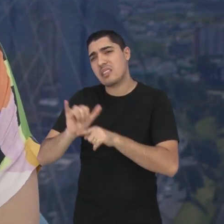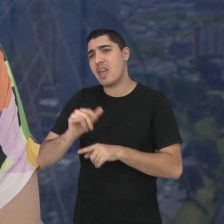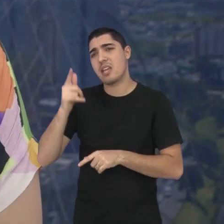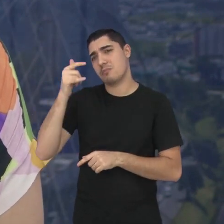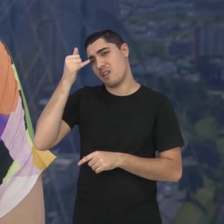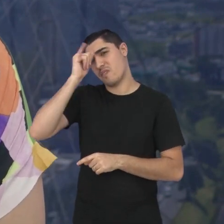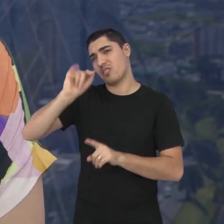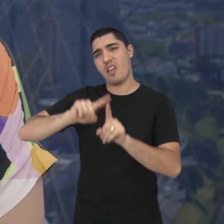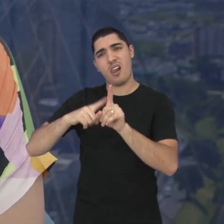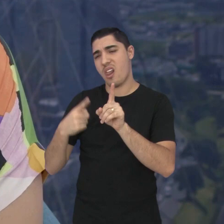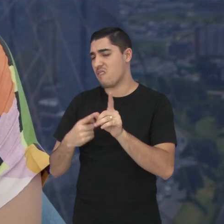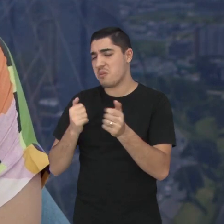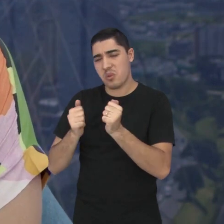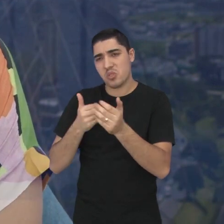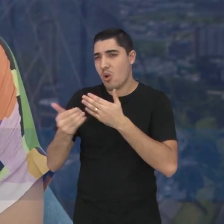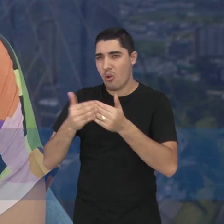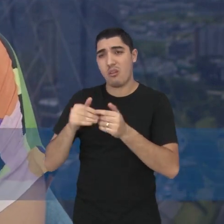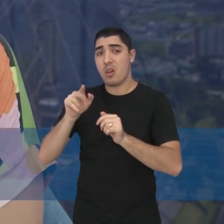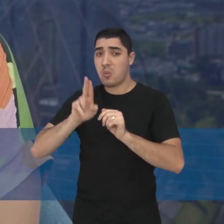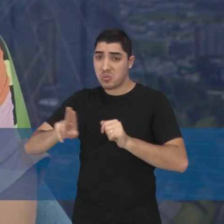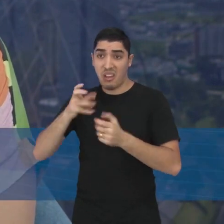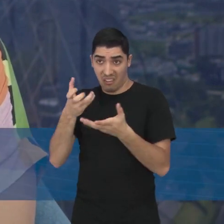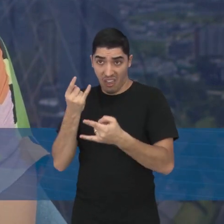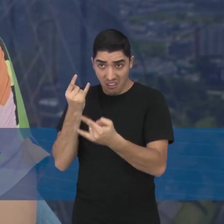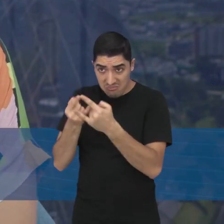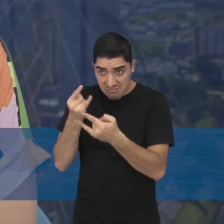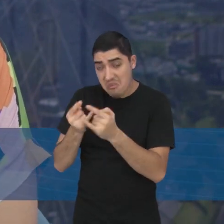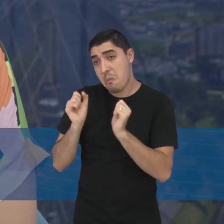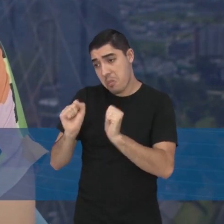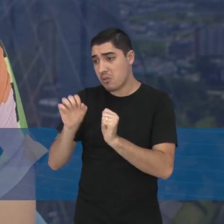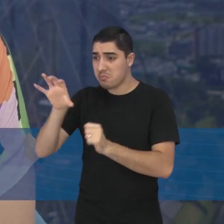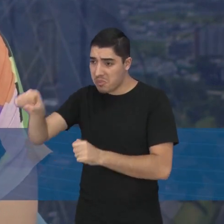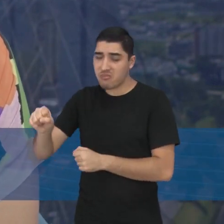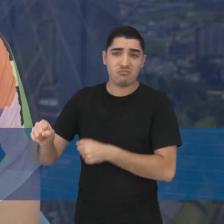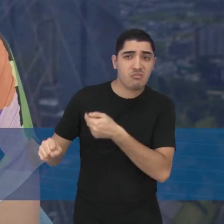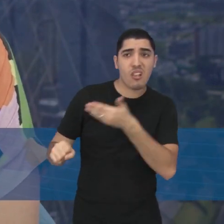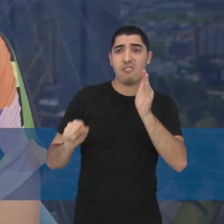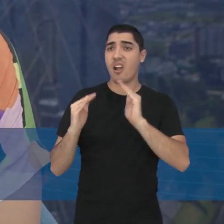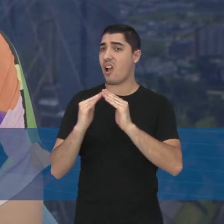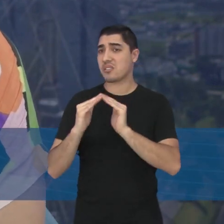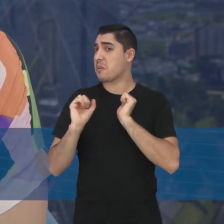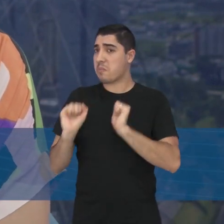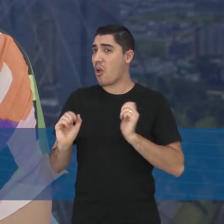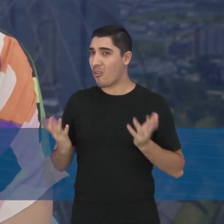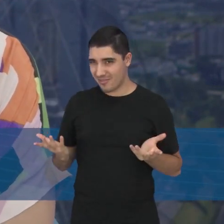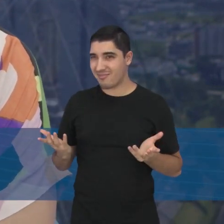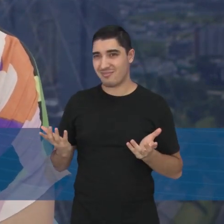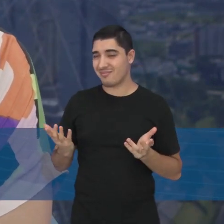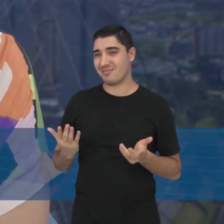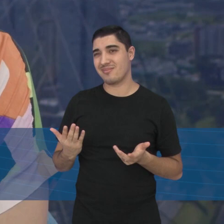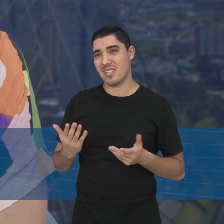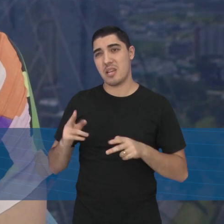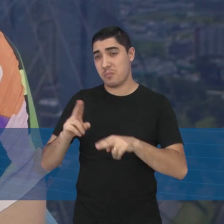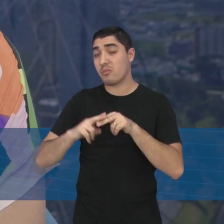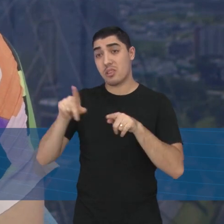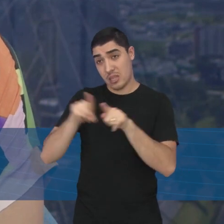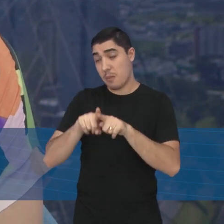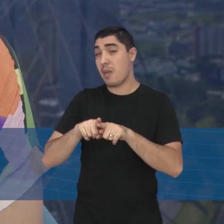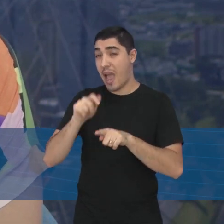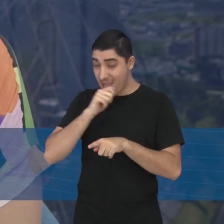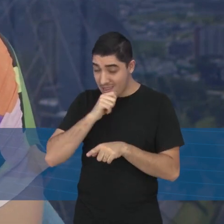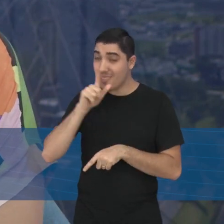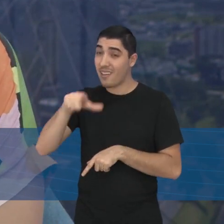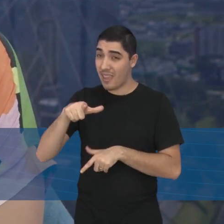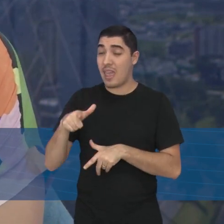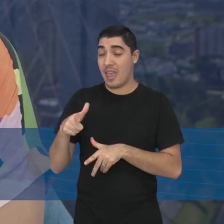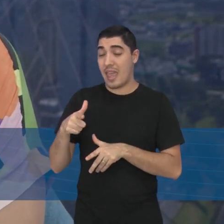ir lá na caixa de preservativos e pegar o seu preservativo e ir para casa. Né? Isso ainda também é uma barreira,